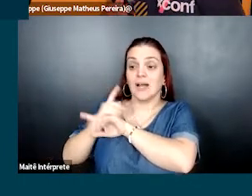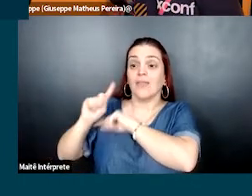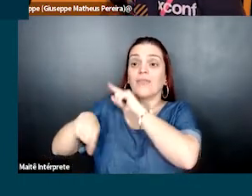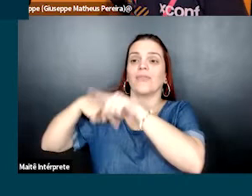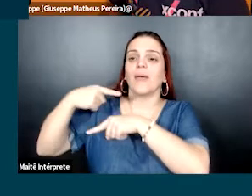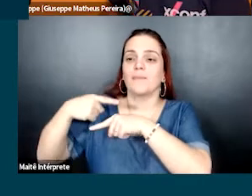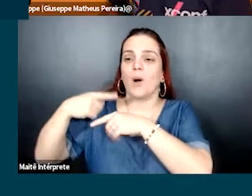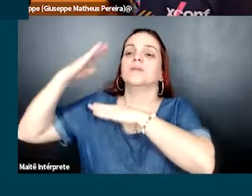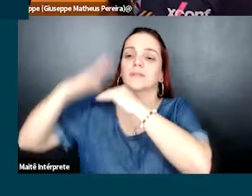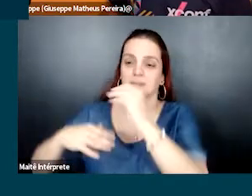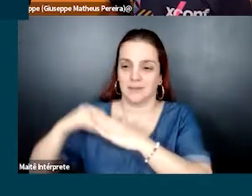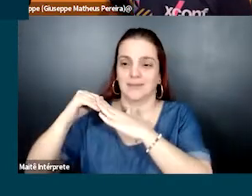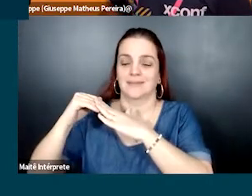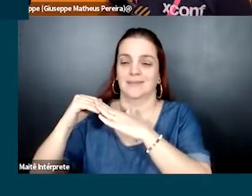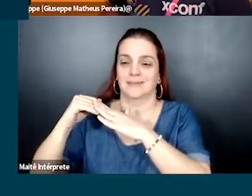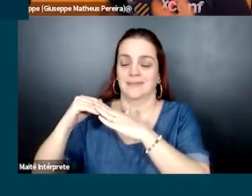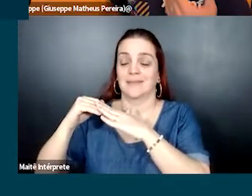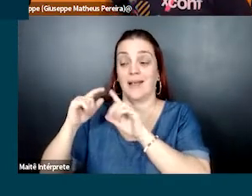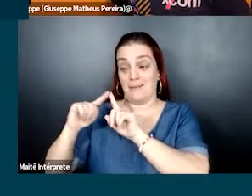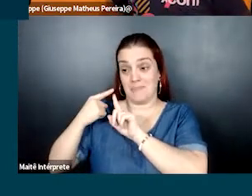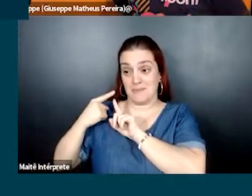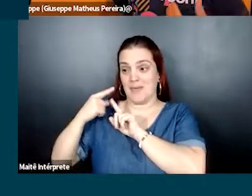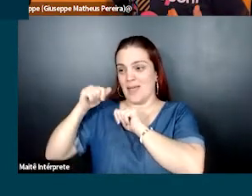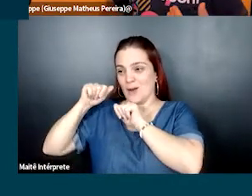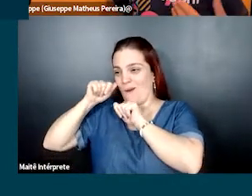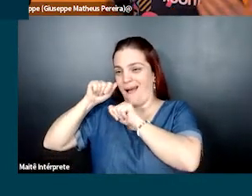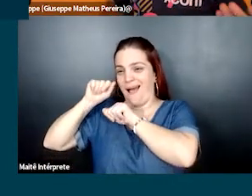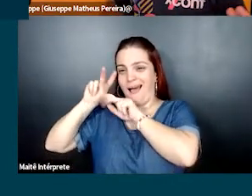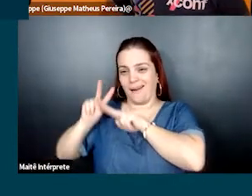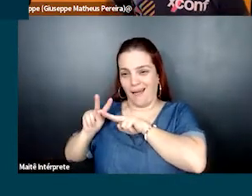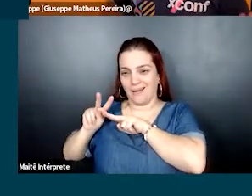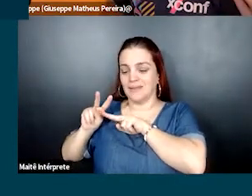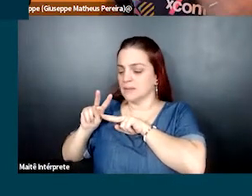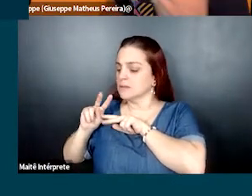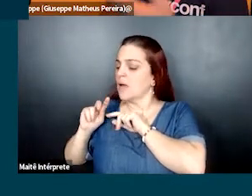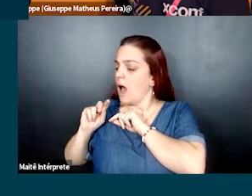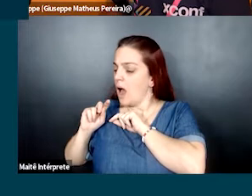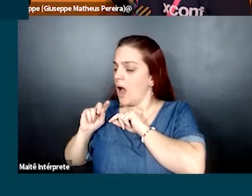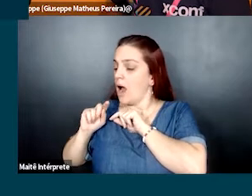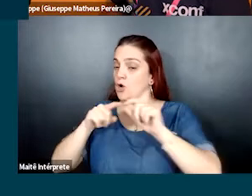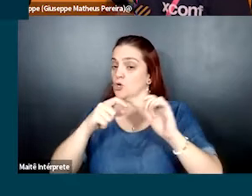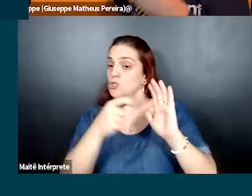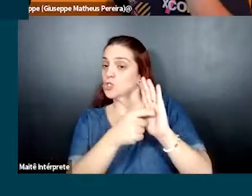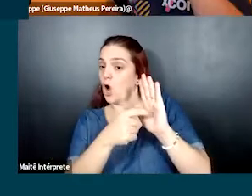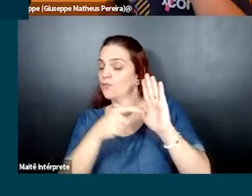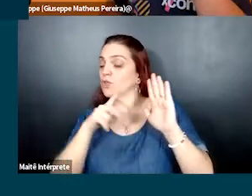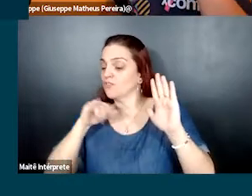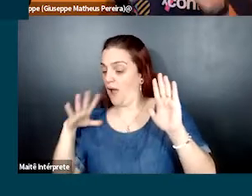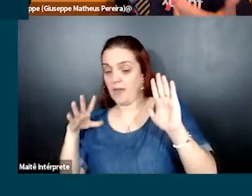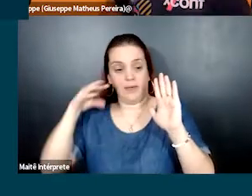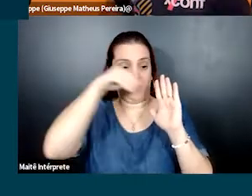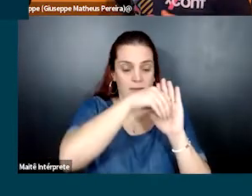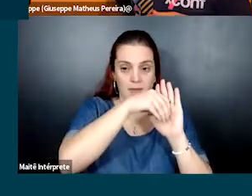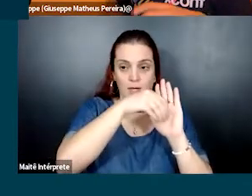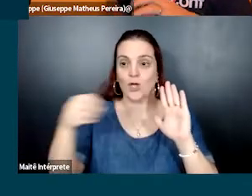implementar o comportamento novo. Quando você faz isso, você prepara o software para receber aquela nova feature. E isso, a